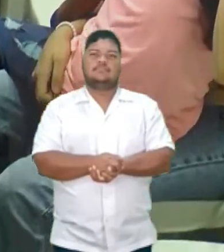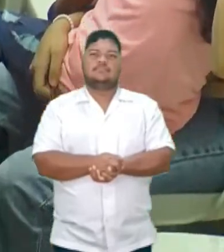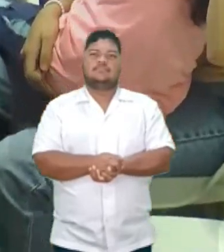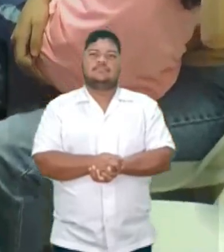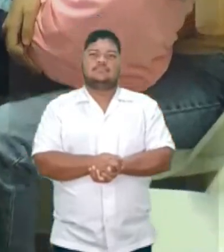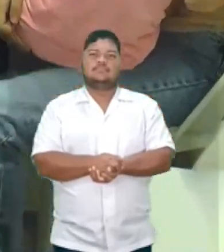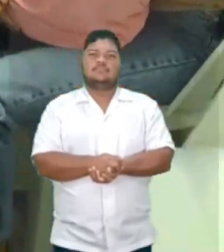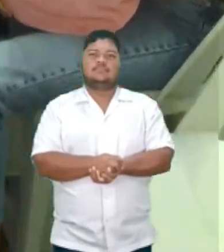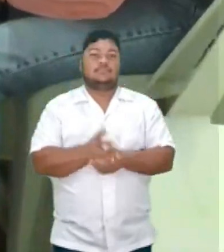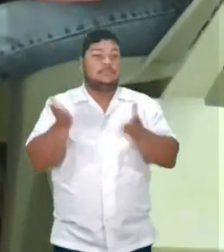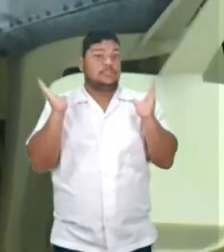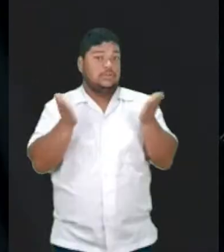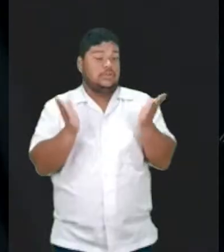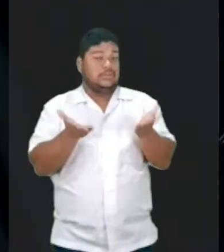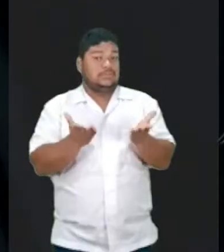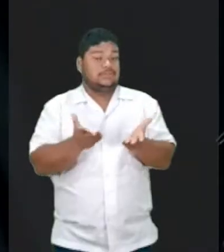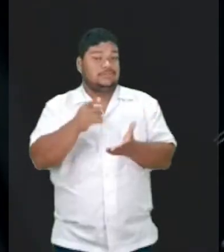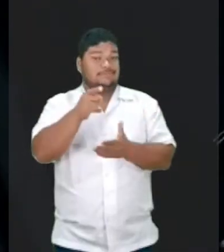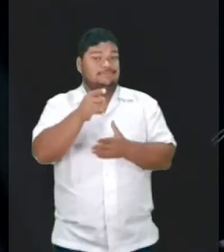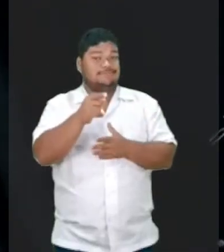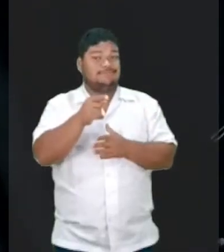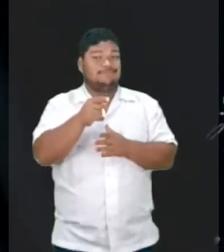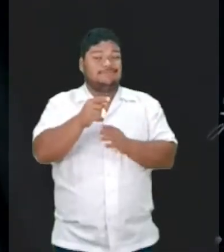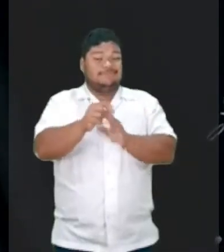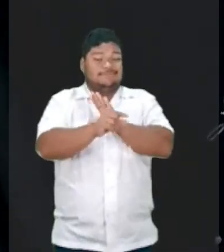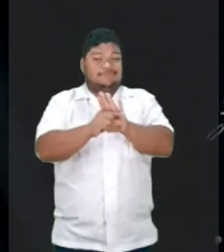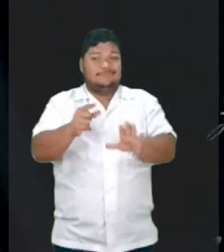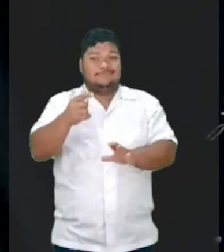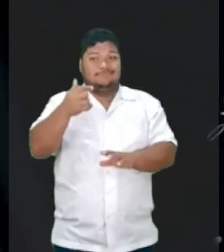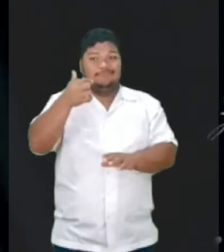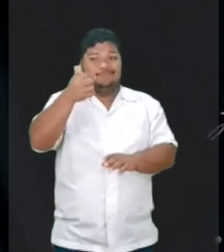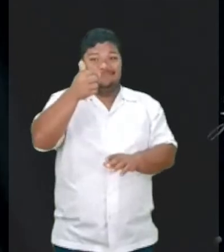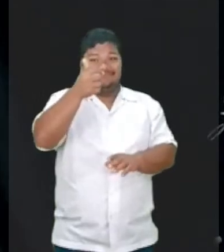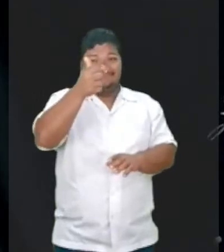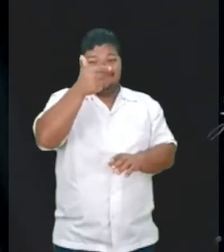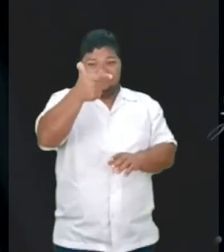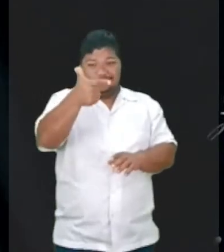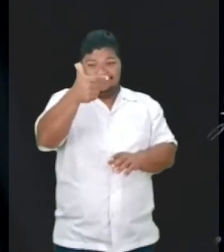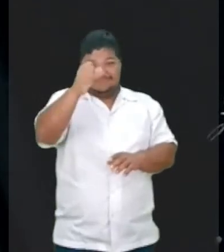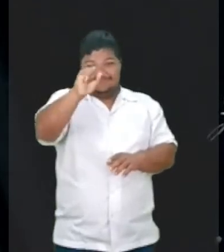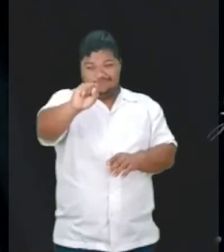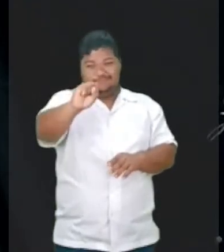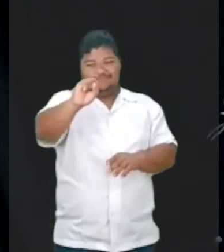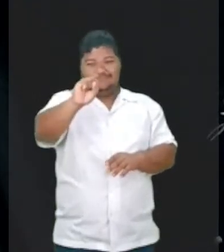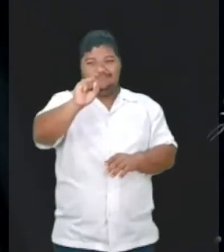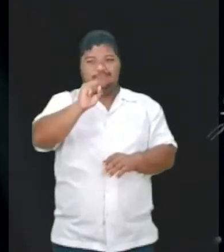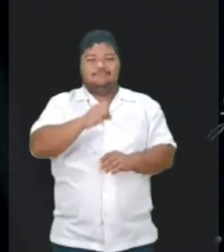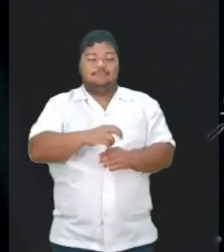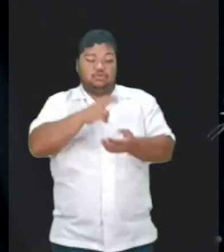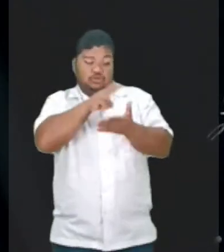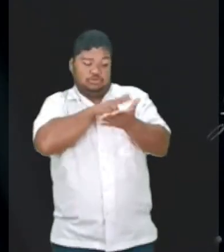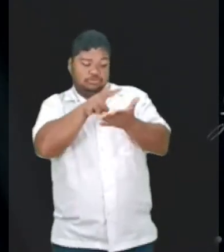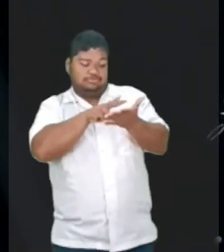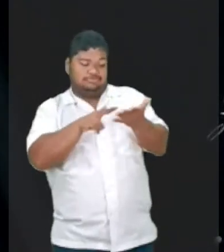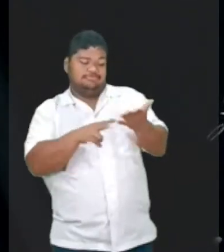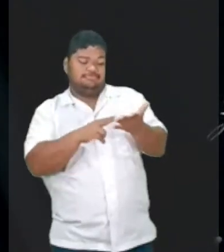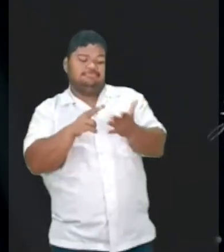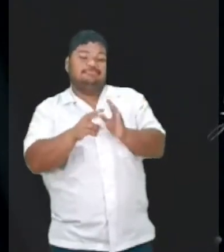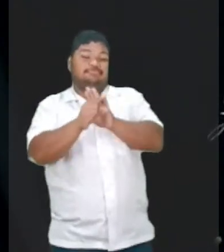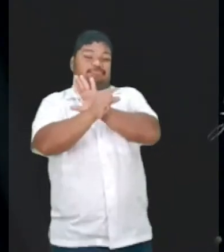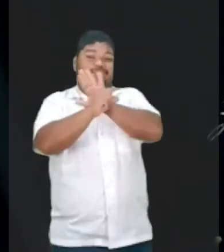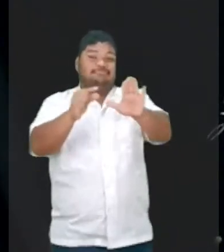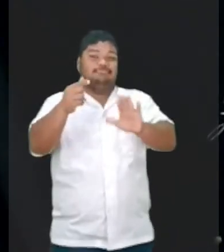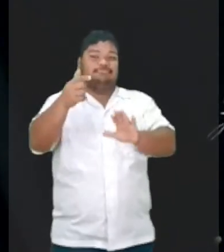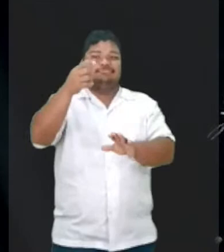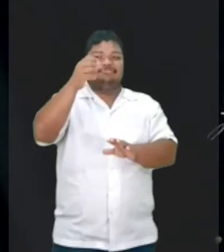Agora eu quero que projete o verso 28, que nós vamos ler juntos. O verso 28. Que